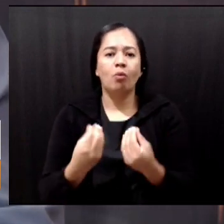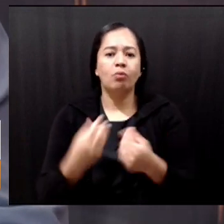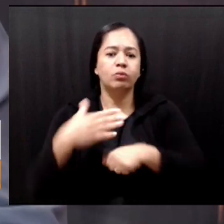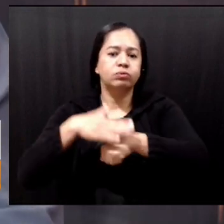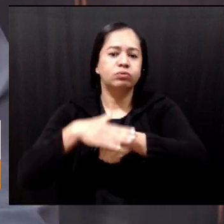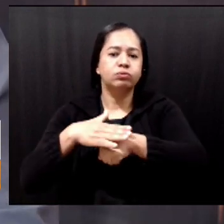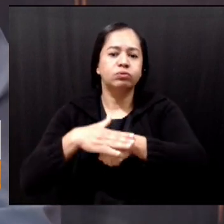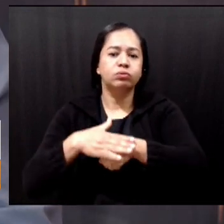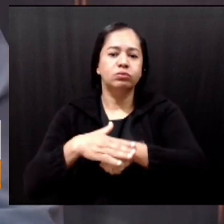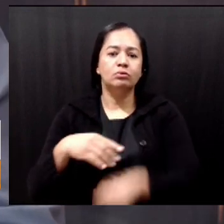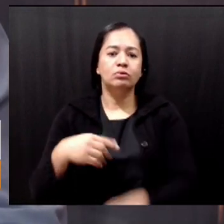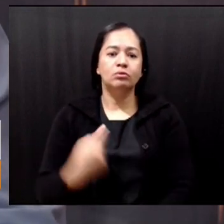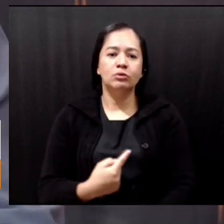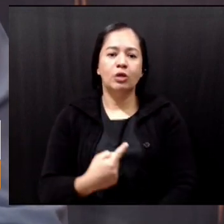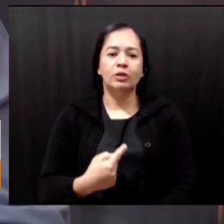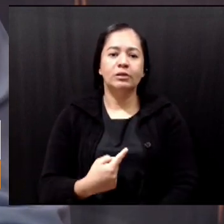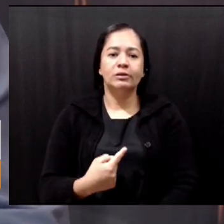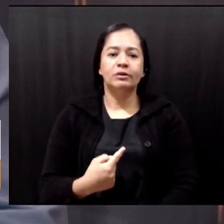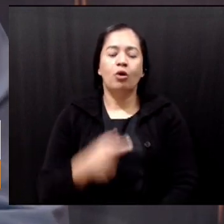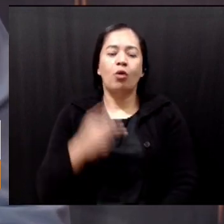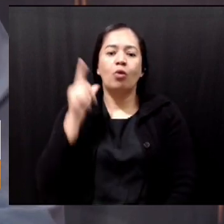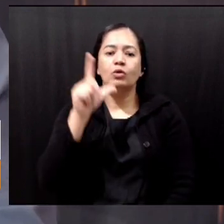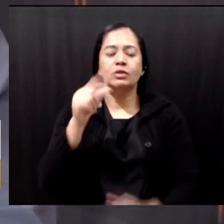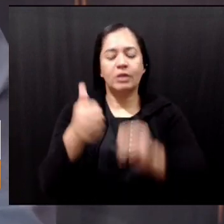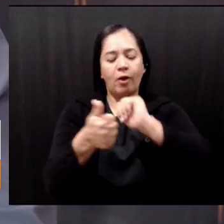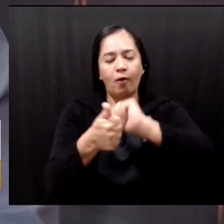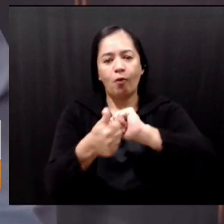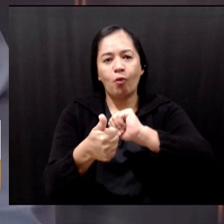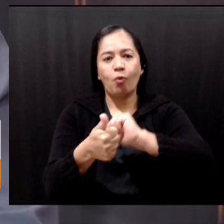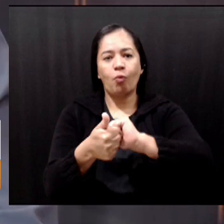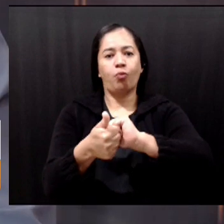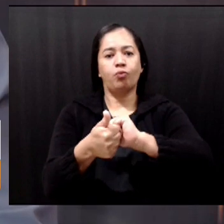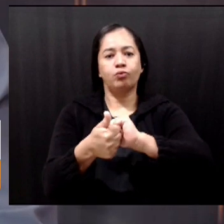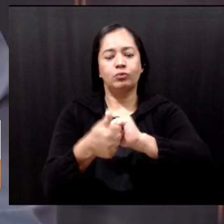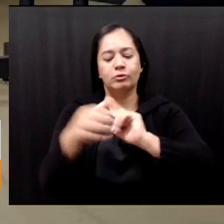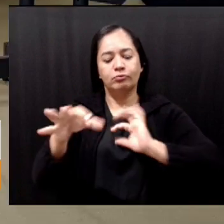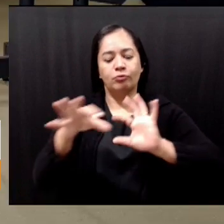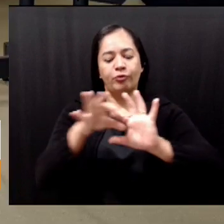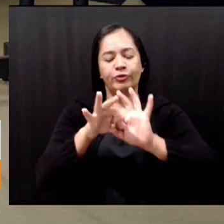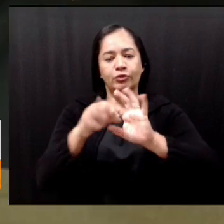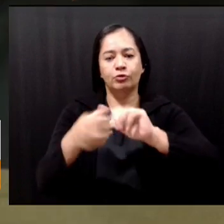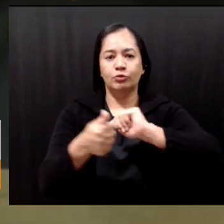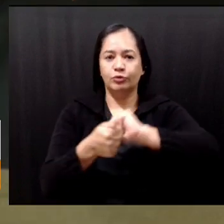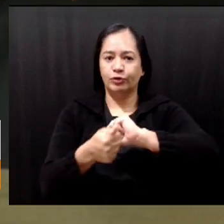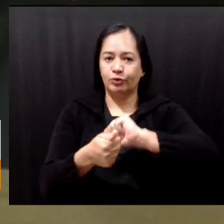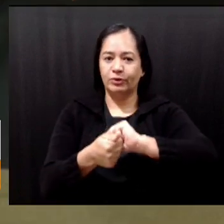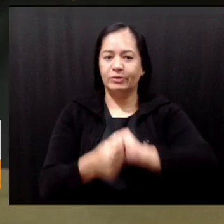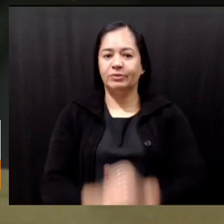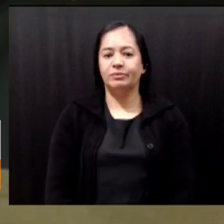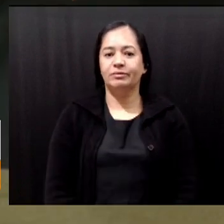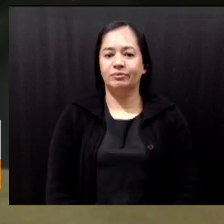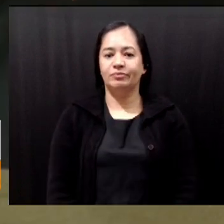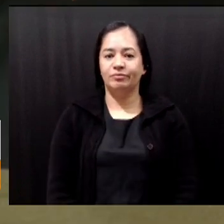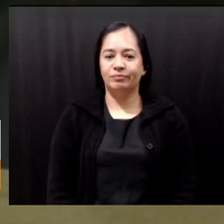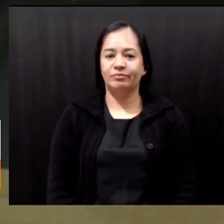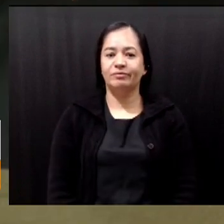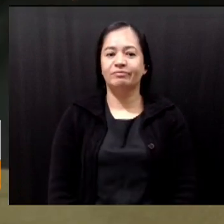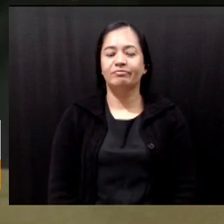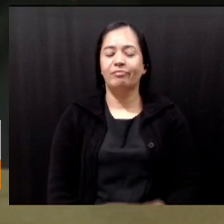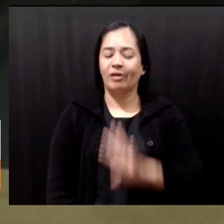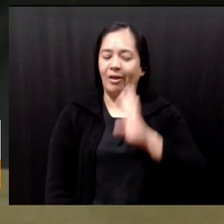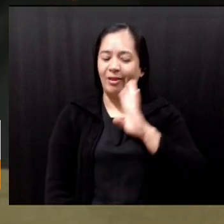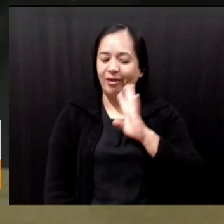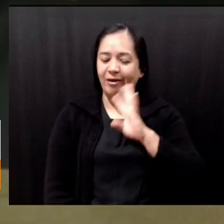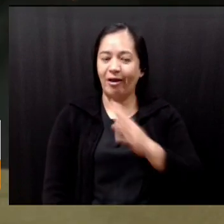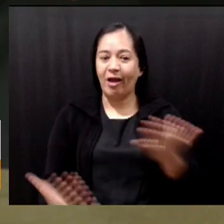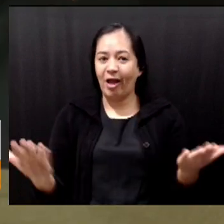de fato, ter algo de qualidade, né? Um vínculo de qualidade. Legal, agora vamos falar também, para completar o nosso time